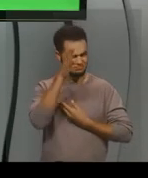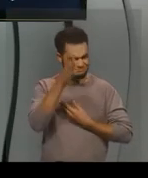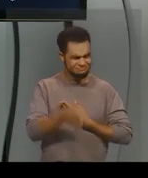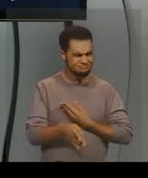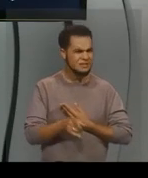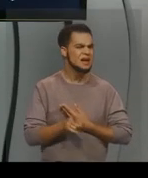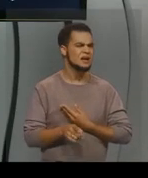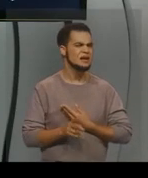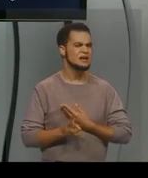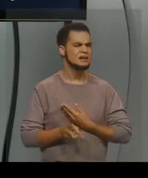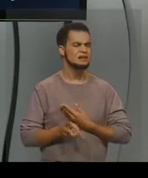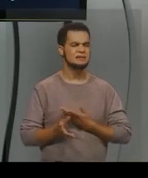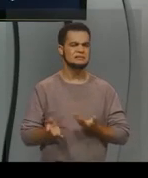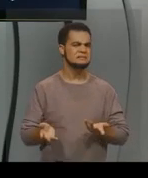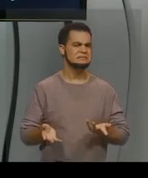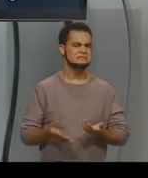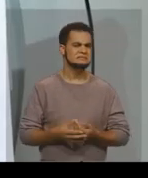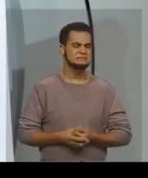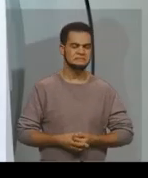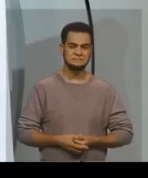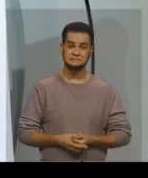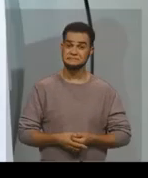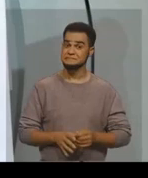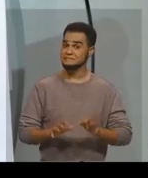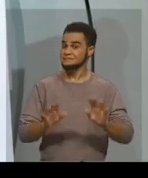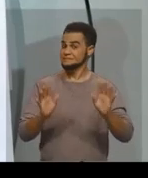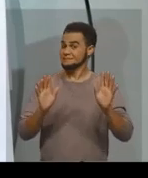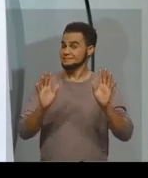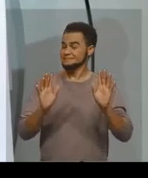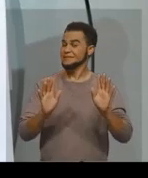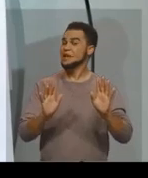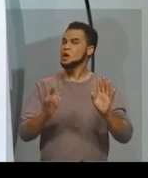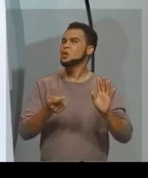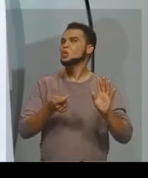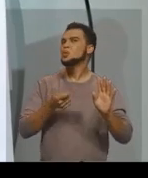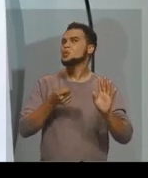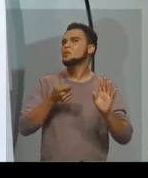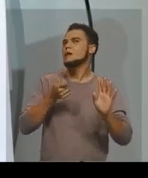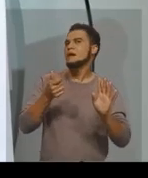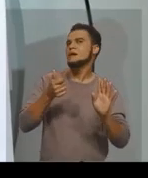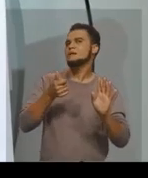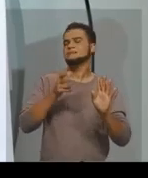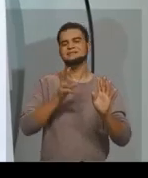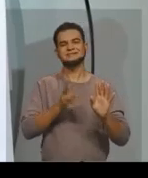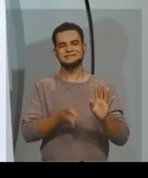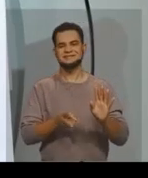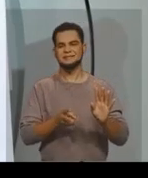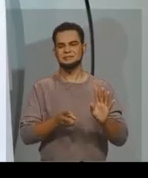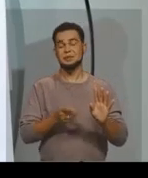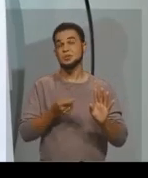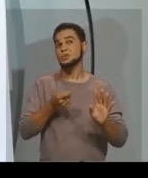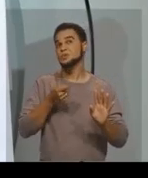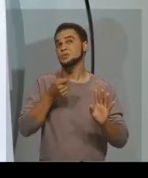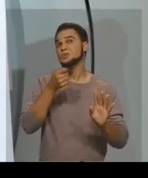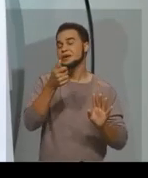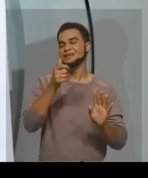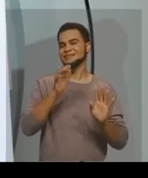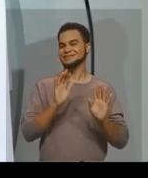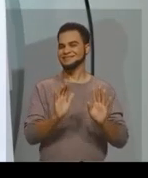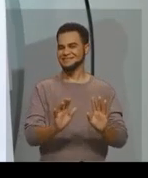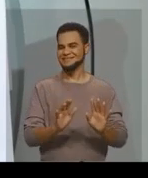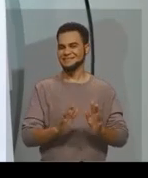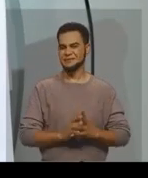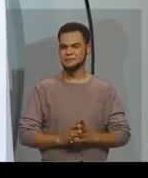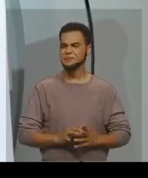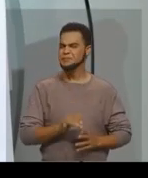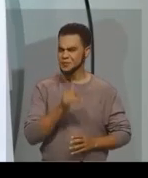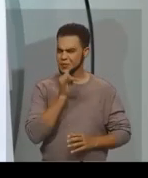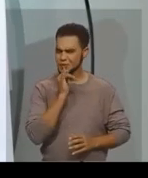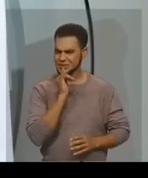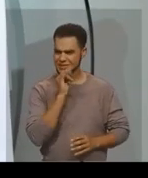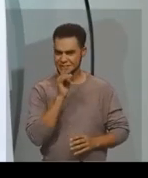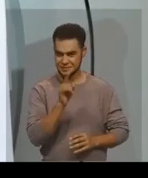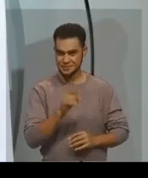fatorial? Quase sempre, tá bom? Quase sempre. Quer ver uma coisa? Vou citar